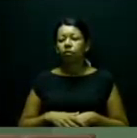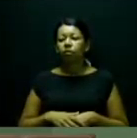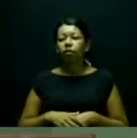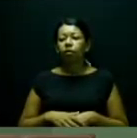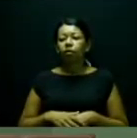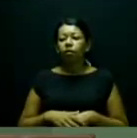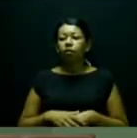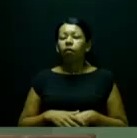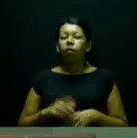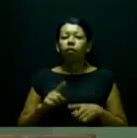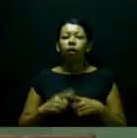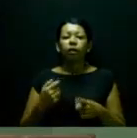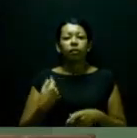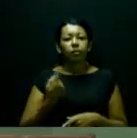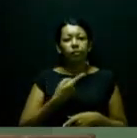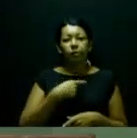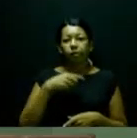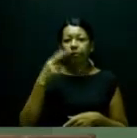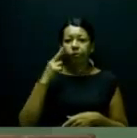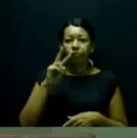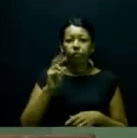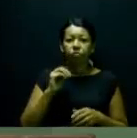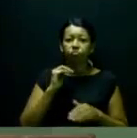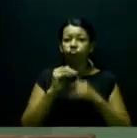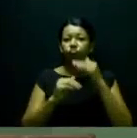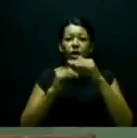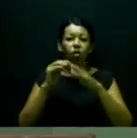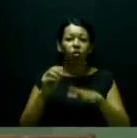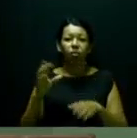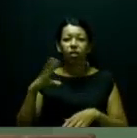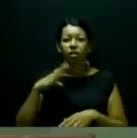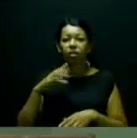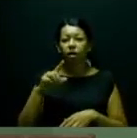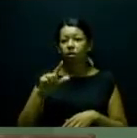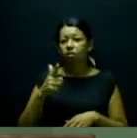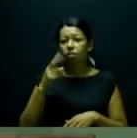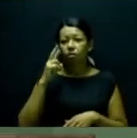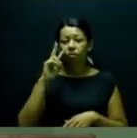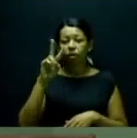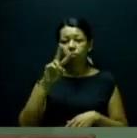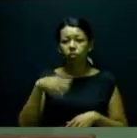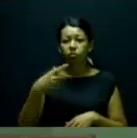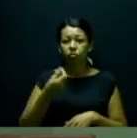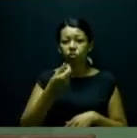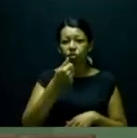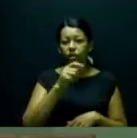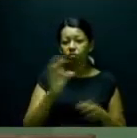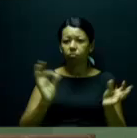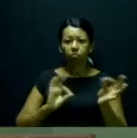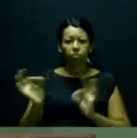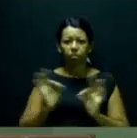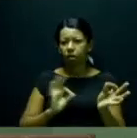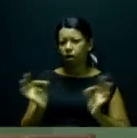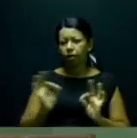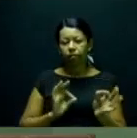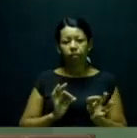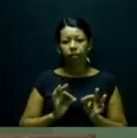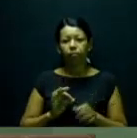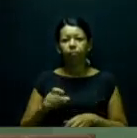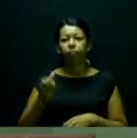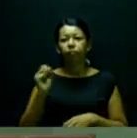caixa. Mas nós não vemos uma obra na cidade e não vimos o dinheiro e não vimos nada.